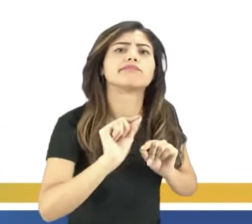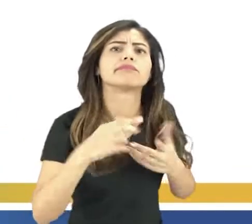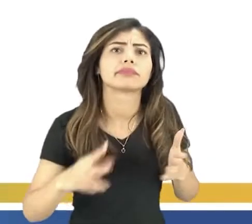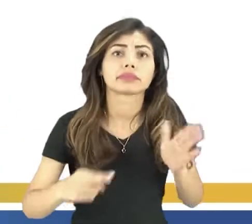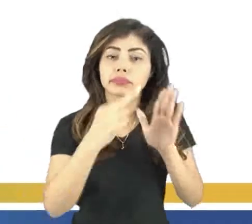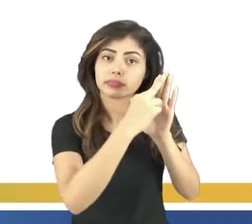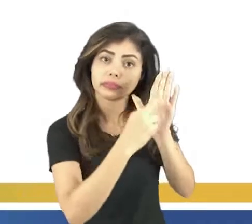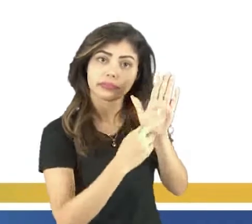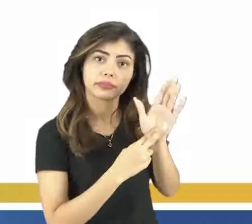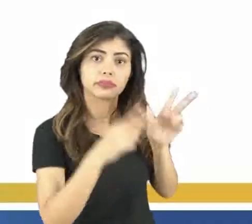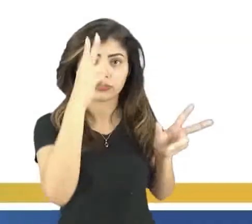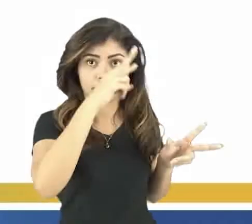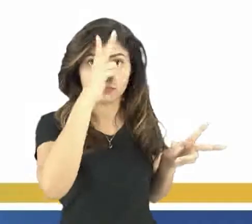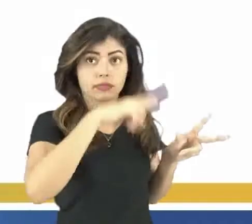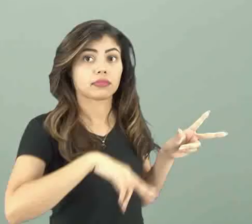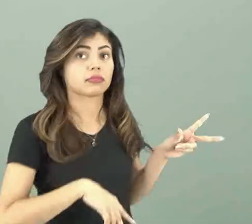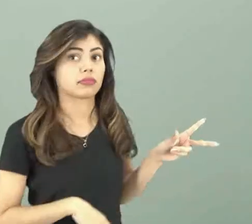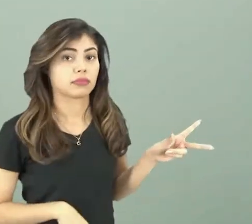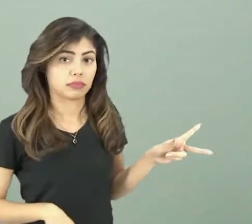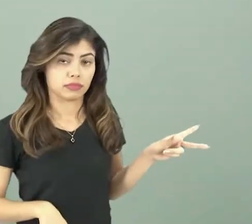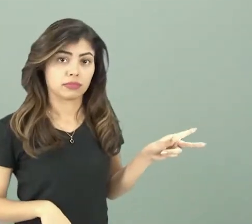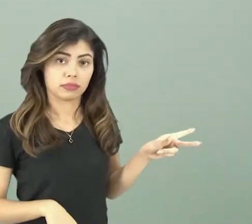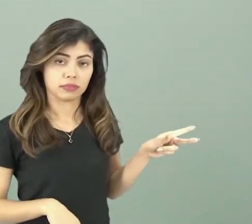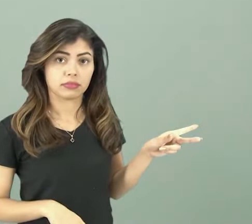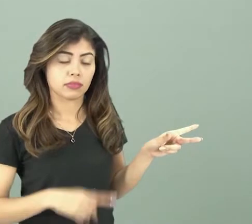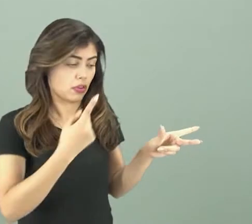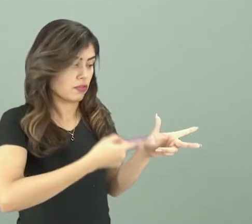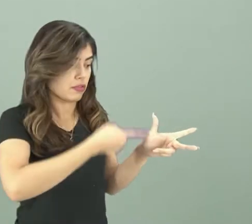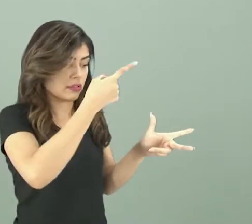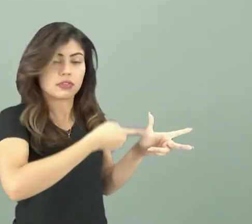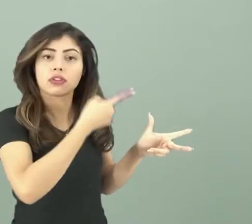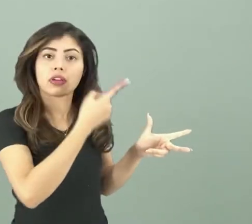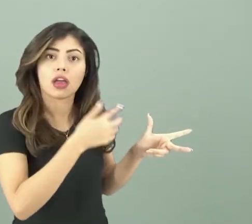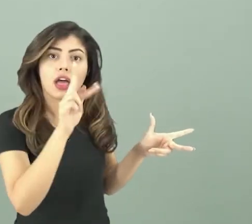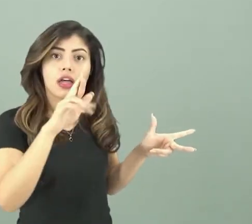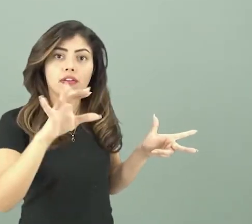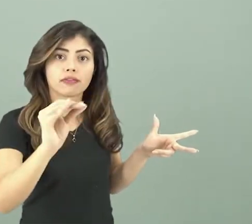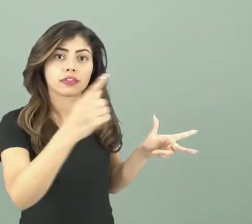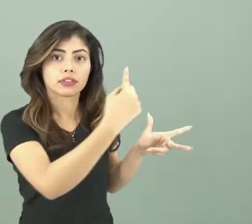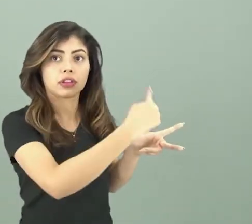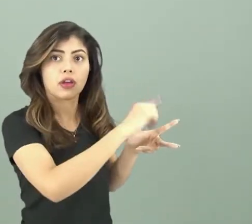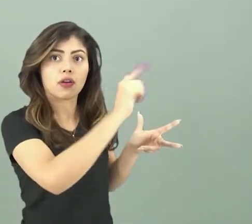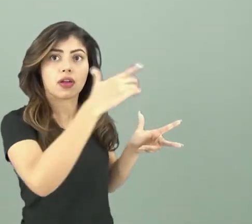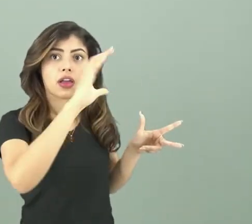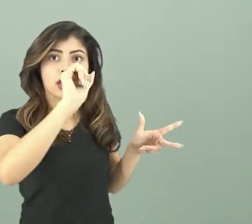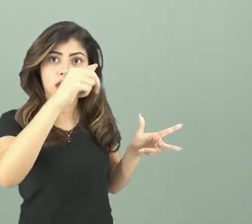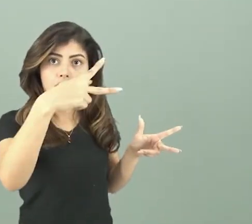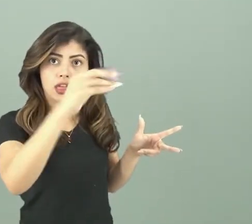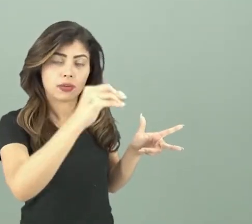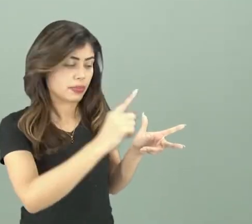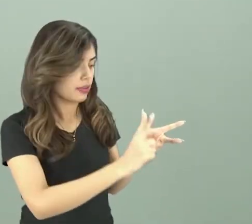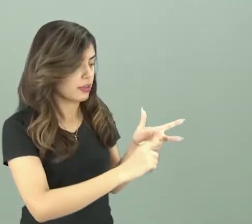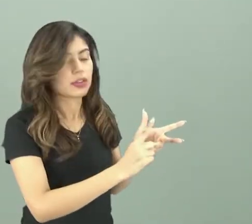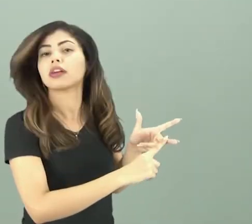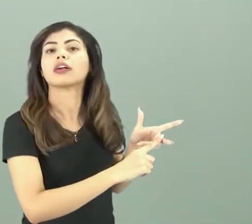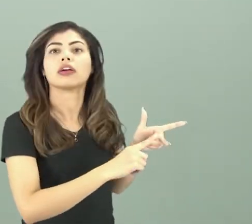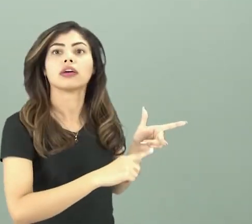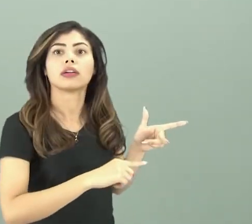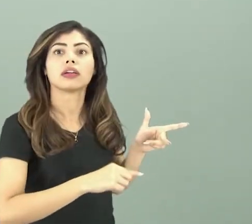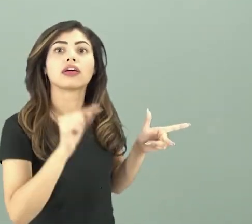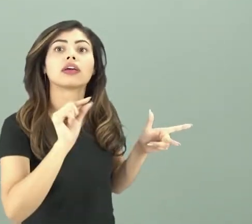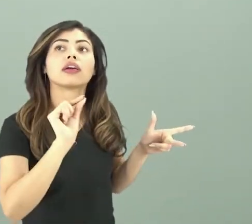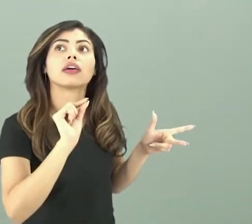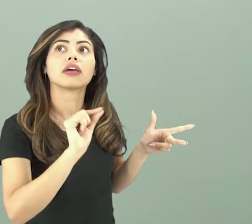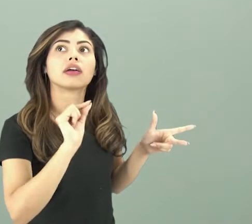a regra da mão? A gente tem que o eixo de cima é a força, o próximo é o campo, e esse último que está para dentro, o eixo